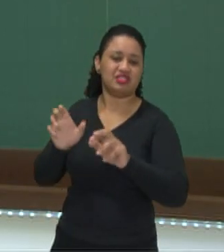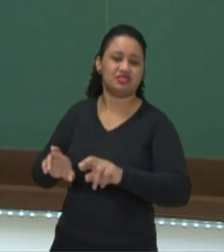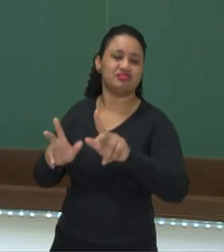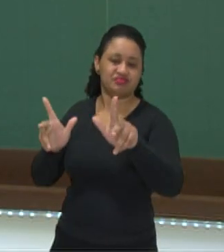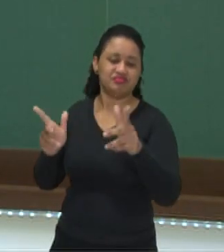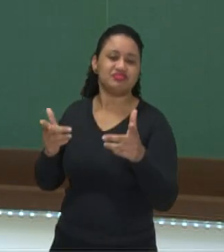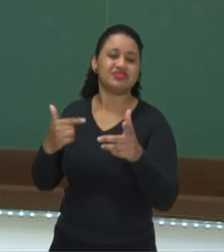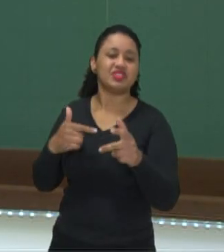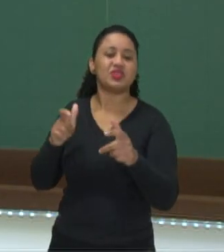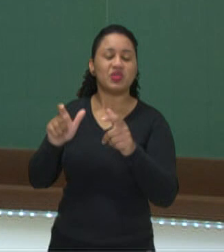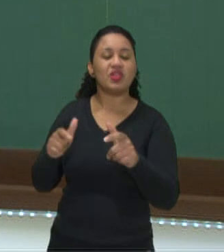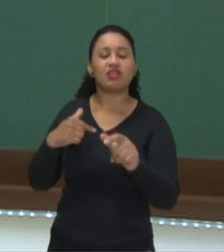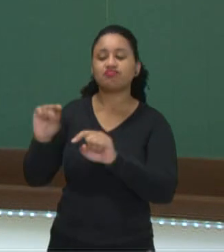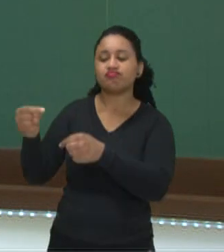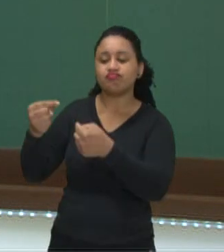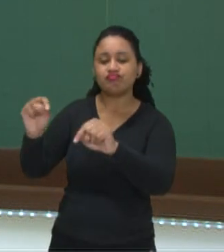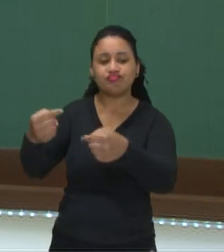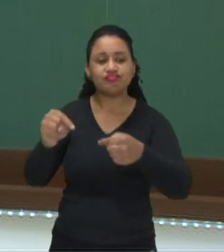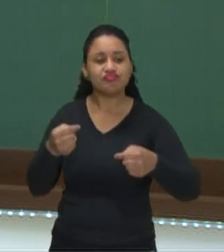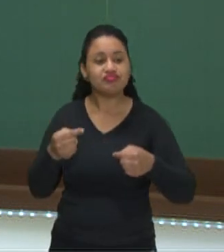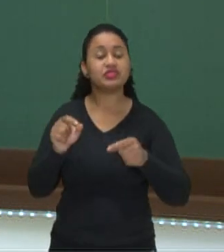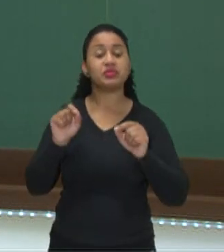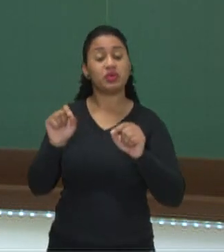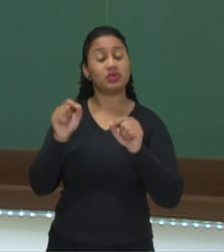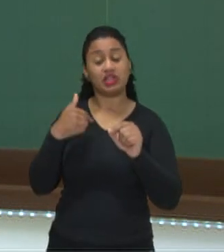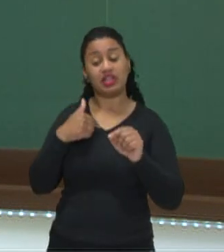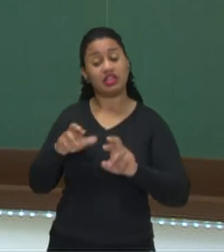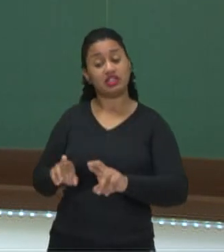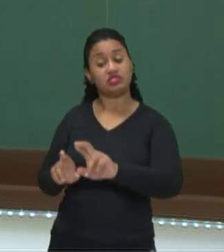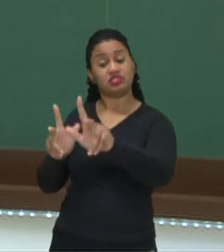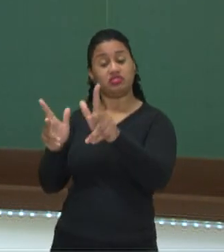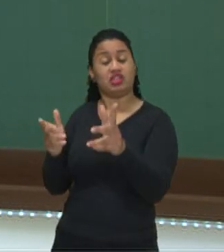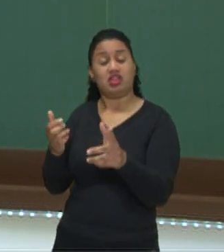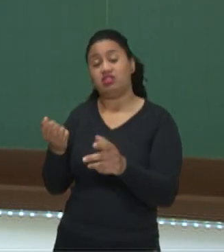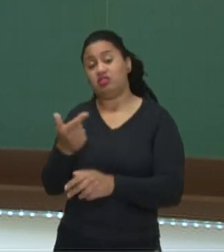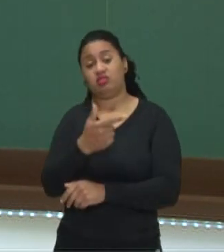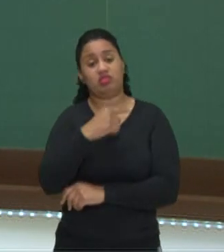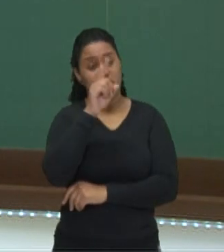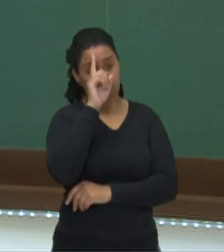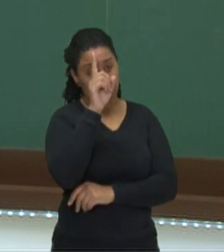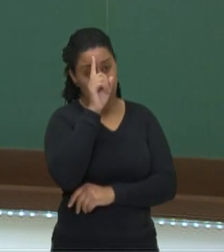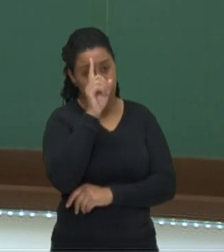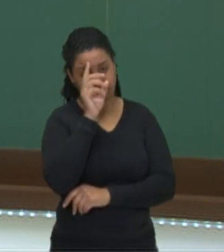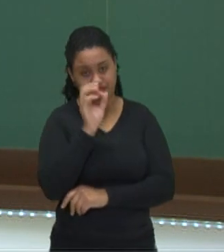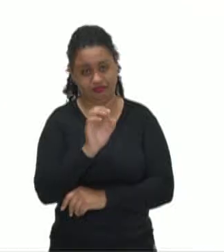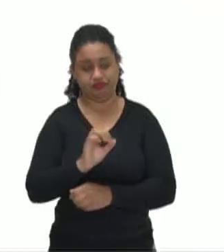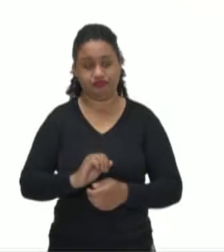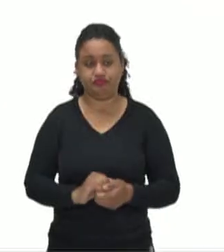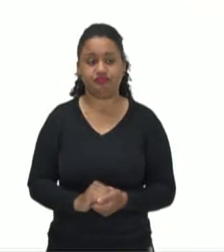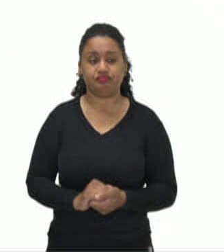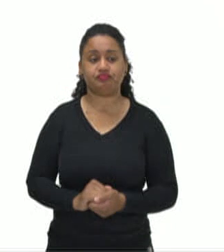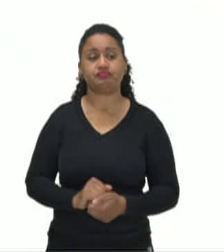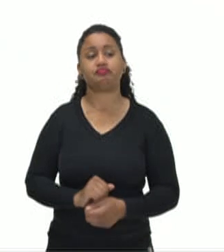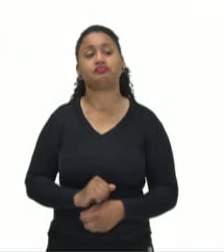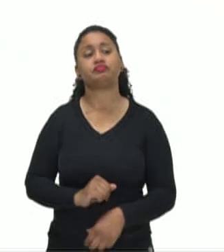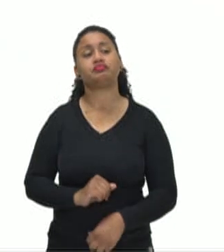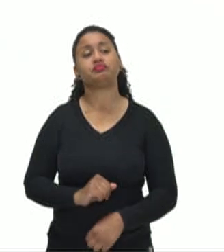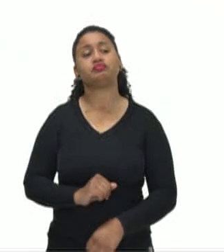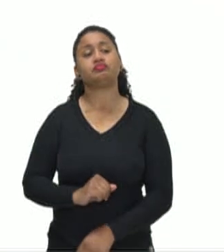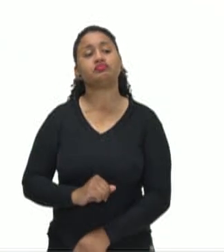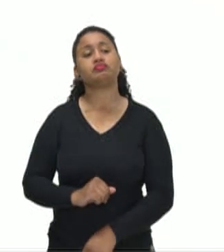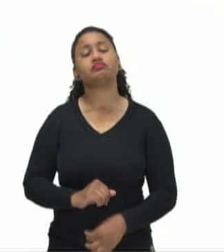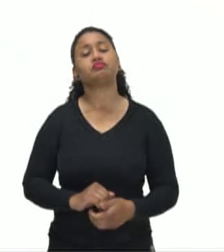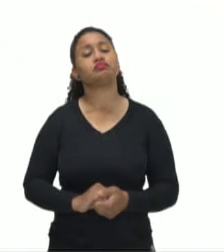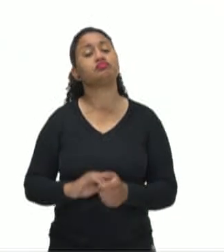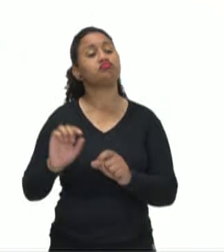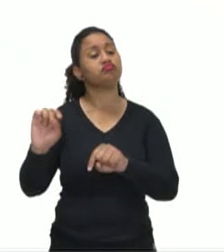diferente, um ambiente desafiador, que sai um pouquinho do dia a dia de vocês. Na competição e